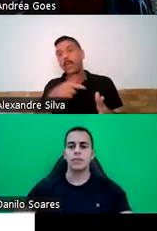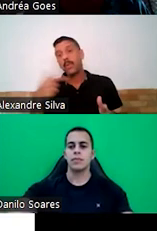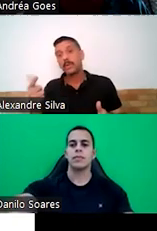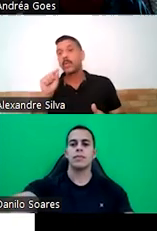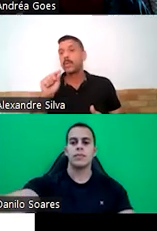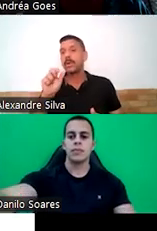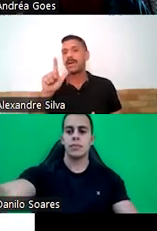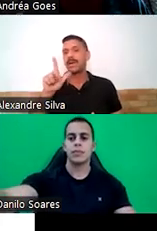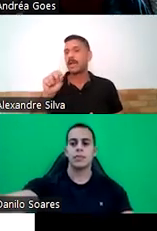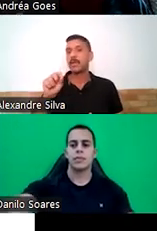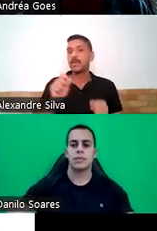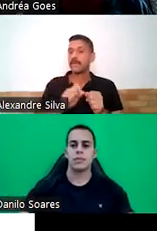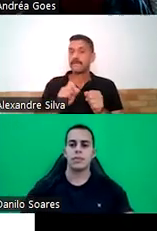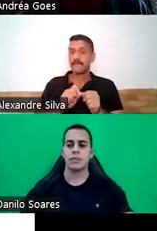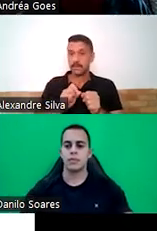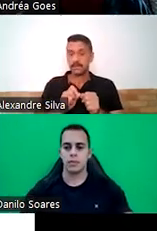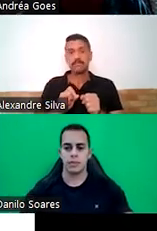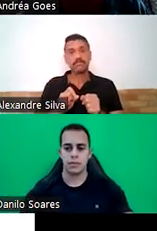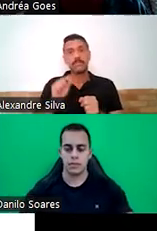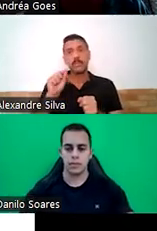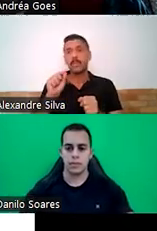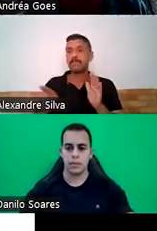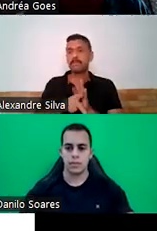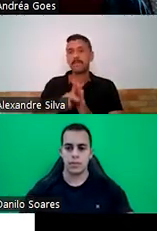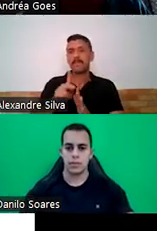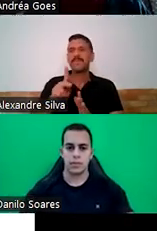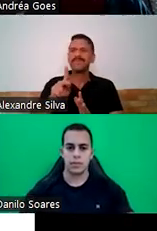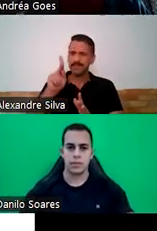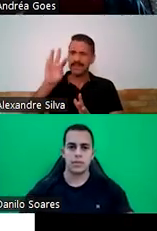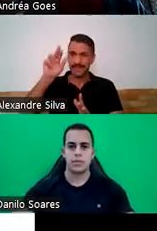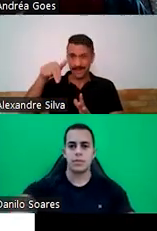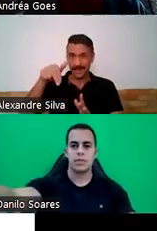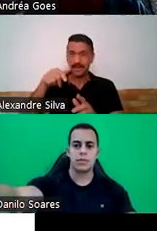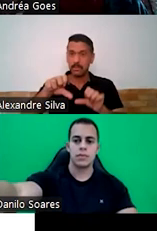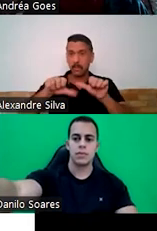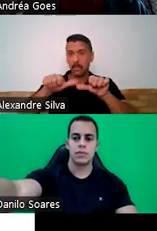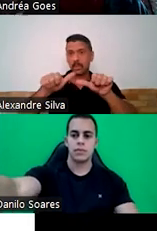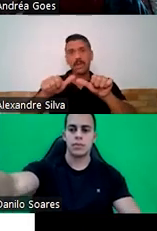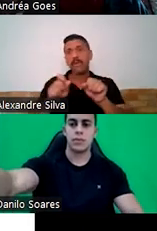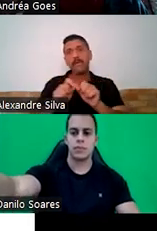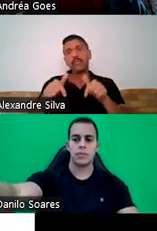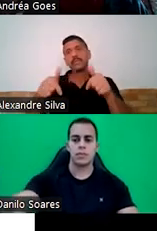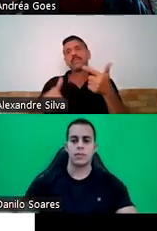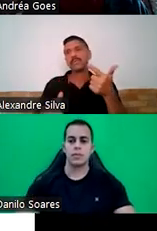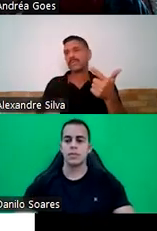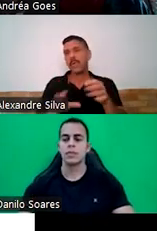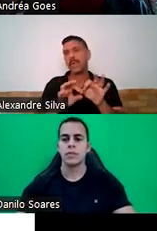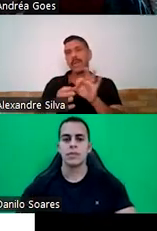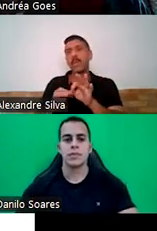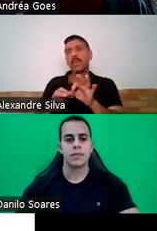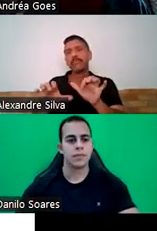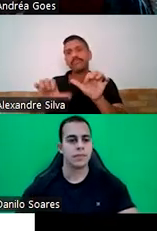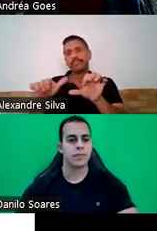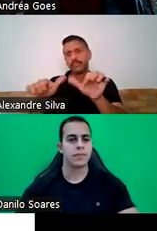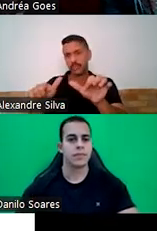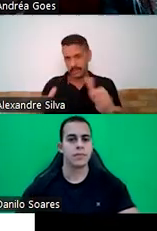que não codifica, ou seja, que codifica para uma proteína mutada. Então, ela não vai exercer a função dela. Então, um alelo mutado. Então, aqui